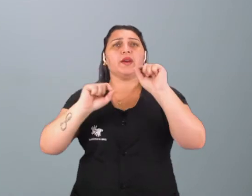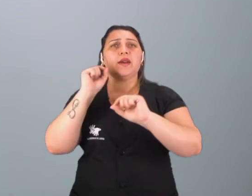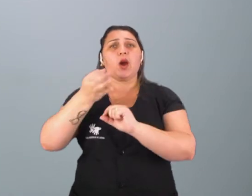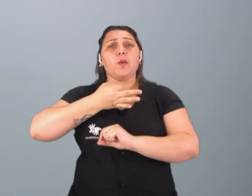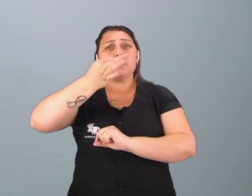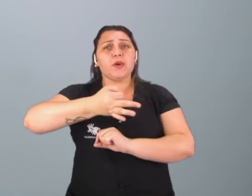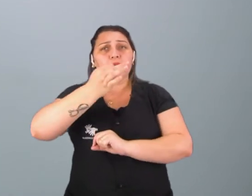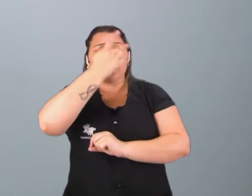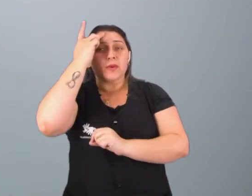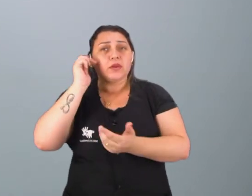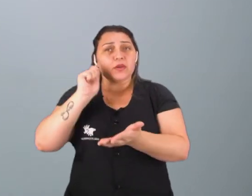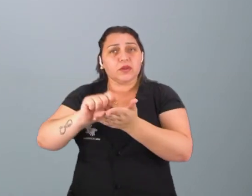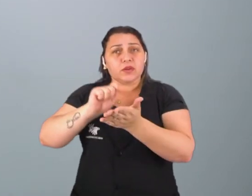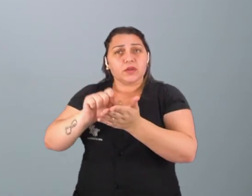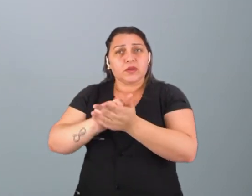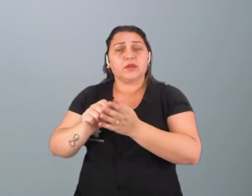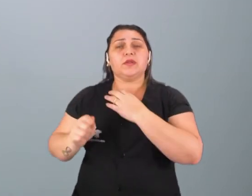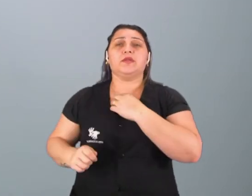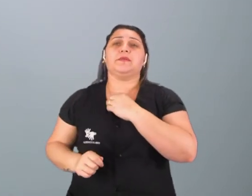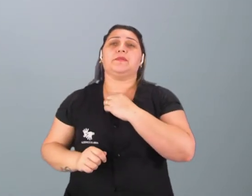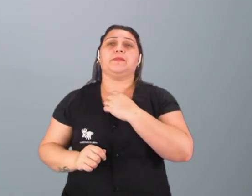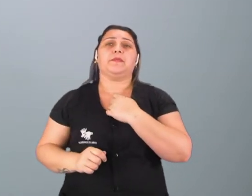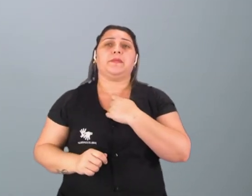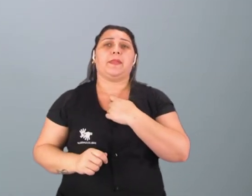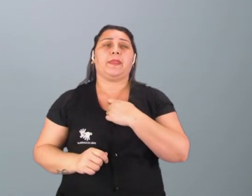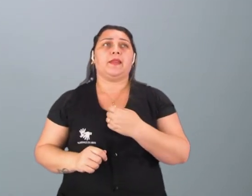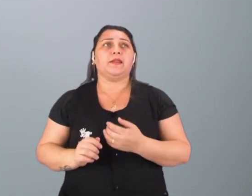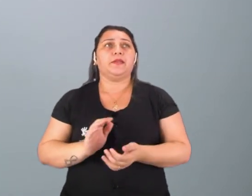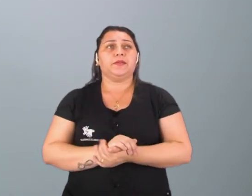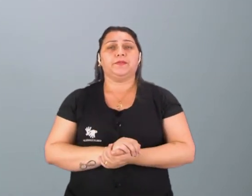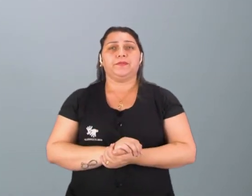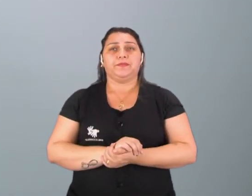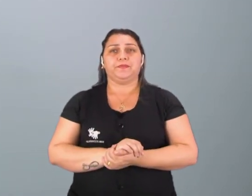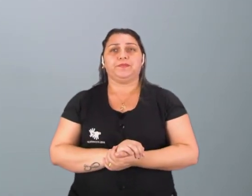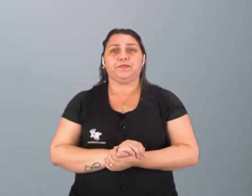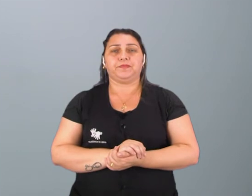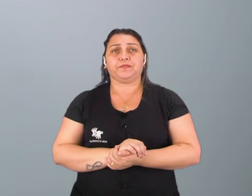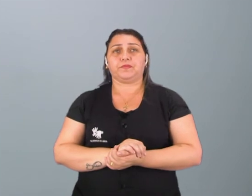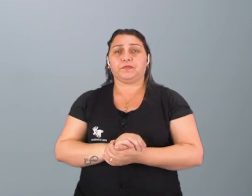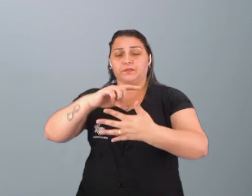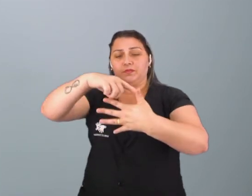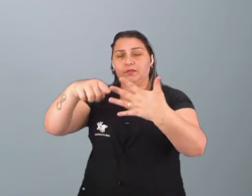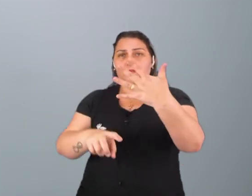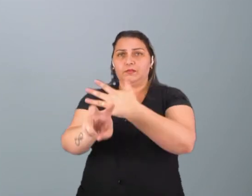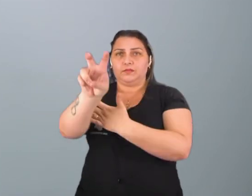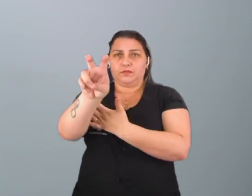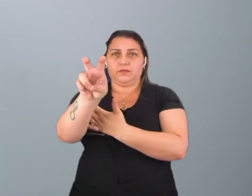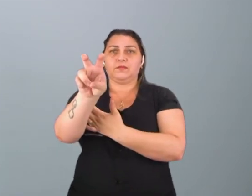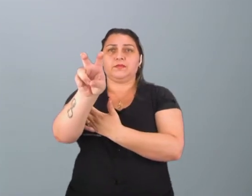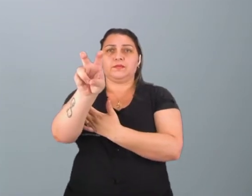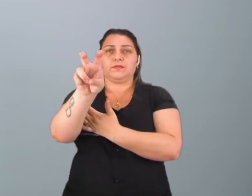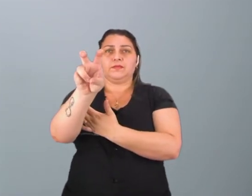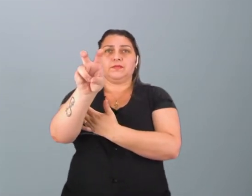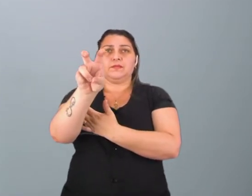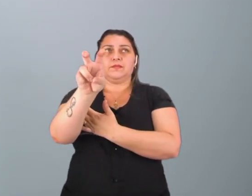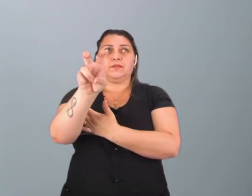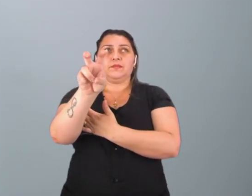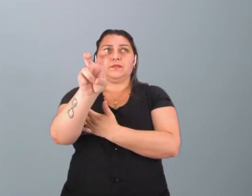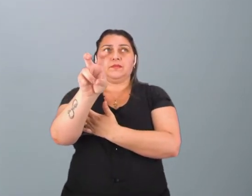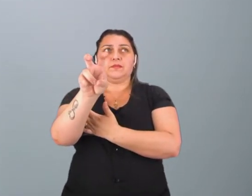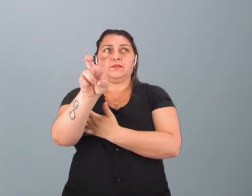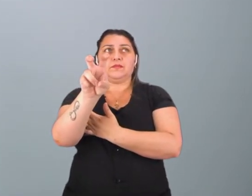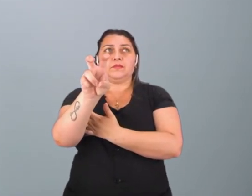as informações que você precisa. Então, se você quiser parar por aí, muitas vezes você pode fazer, porque o que vem depois